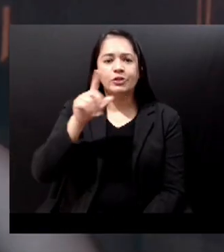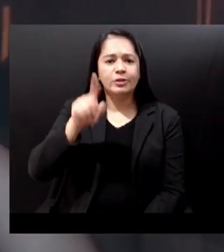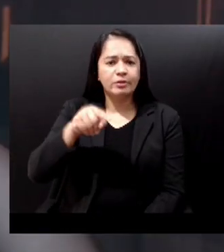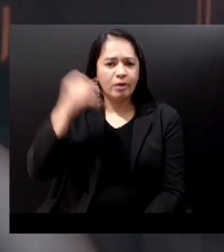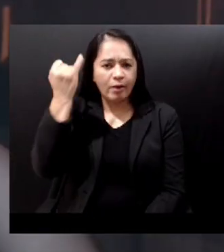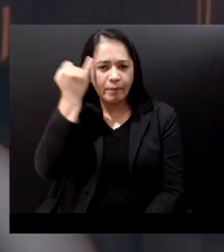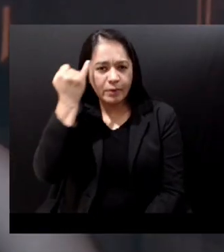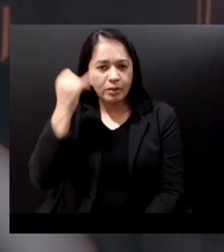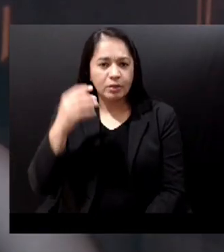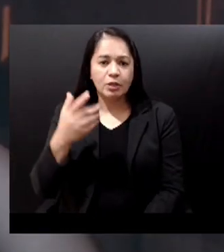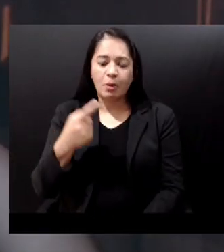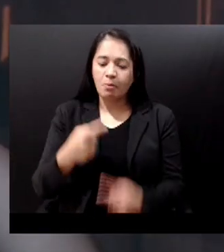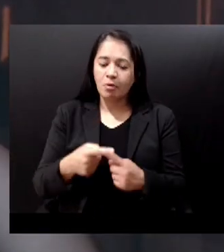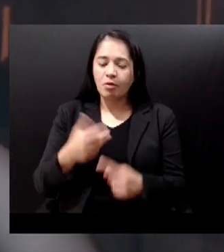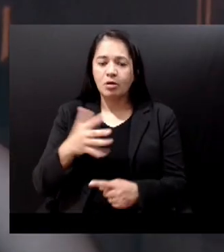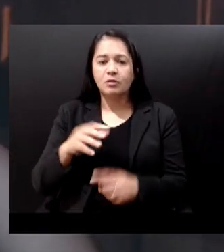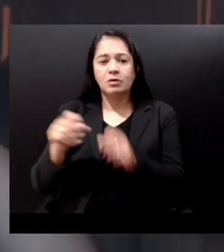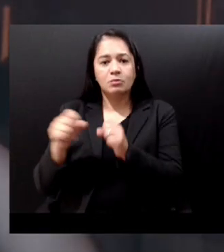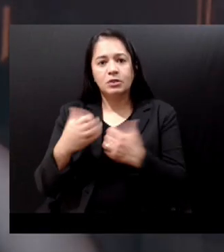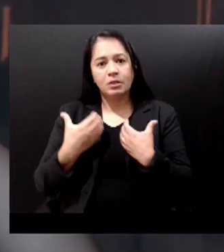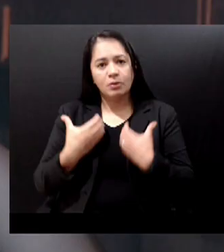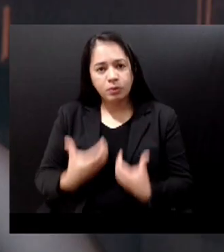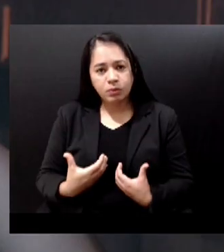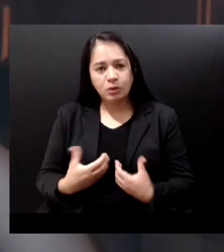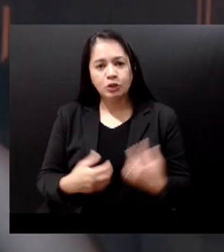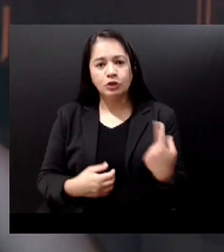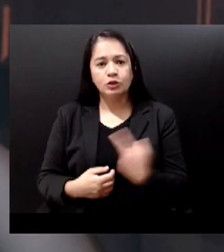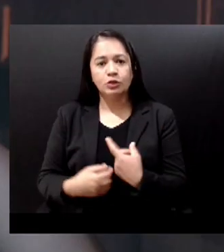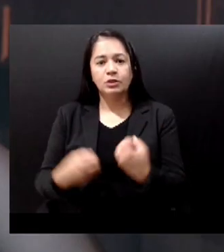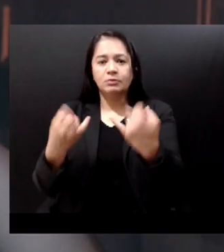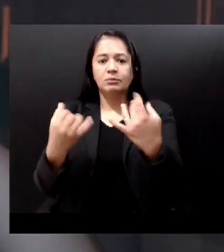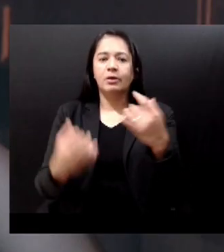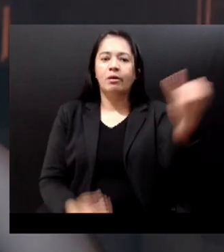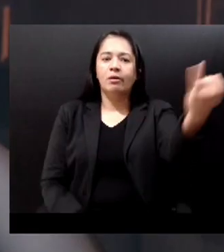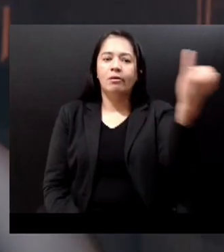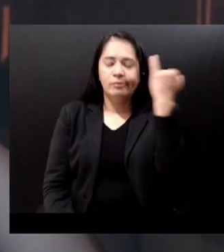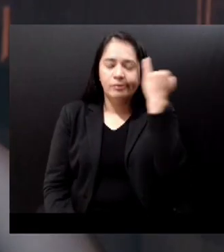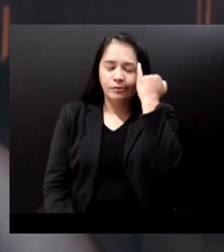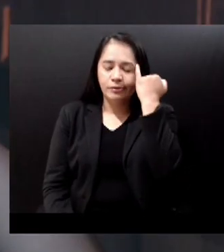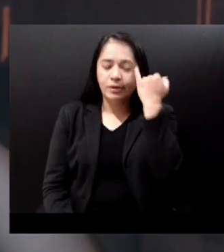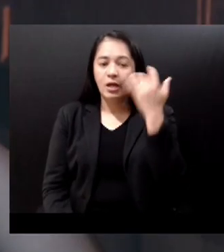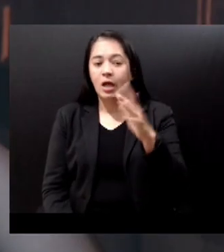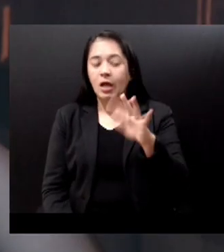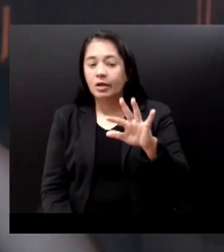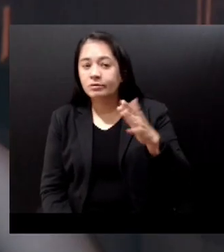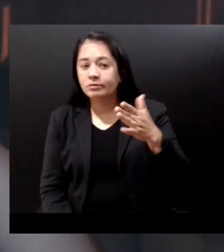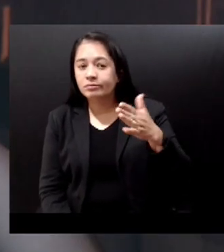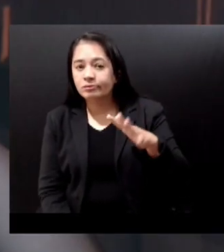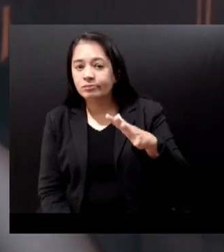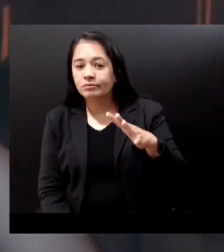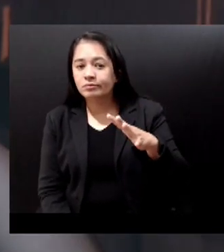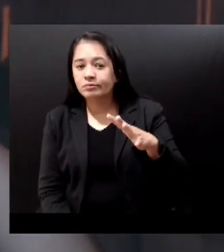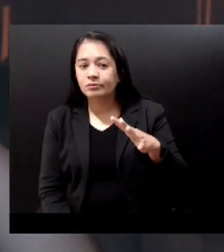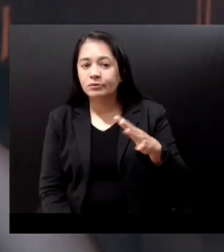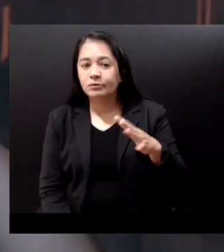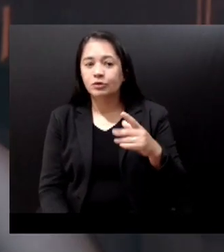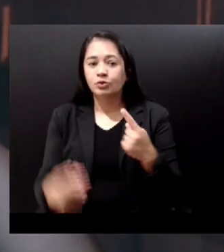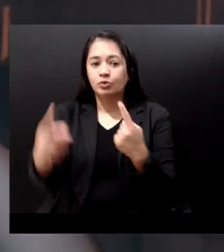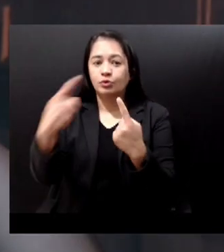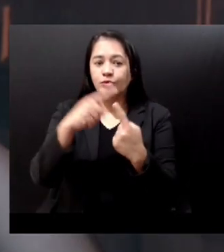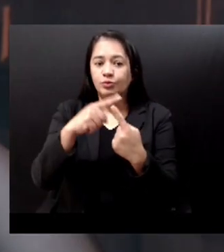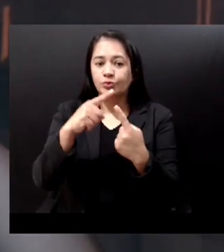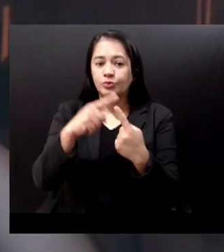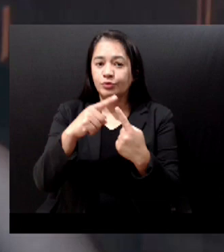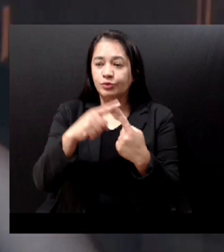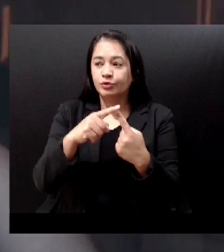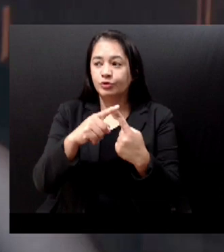mesmo. Porque Exato. isso que a gente chama de preguiça, muitas vezes são essas, espécies de desculpas, como ele disse, de